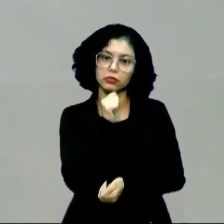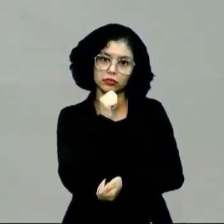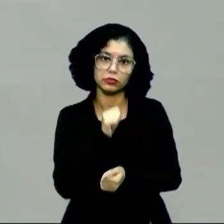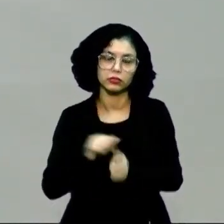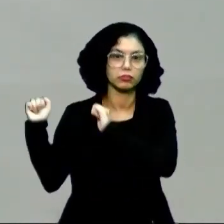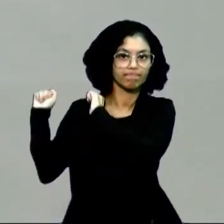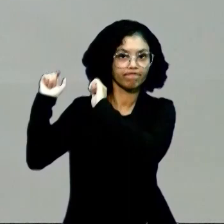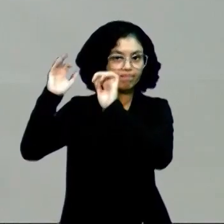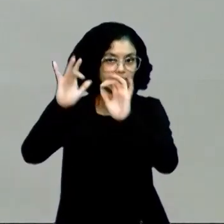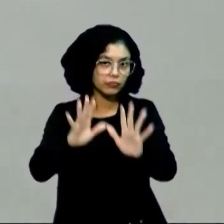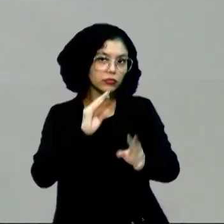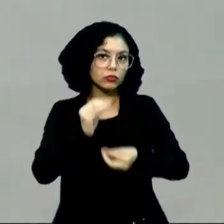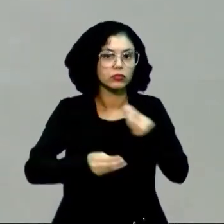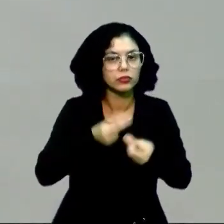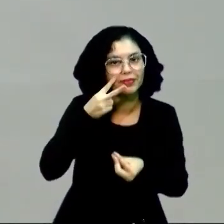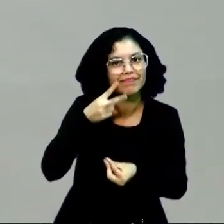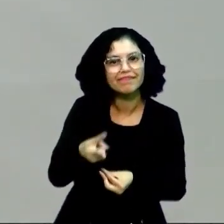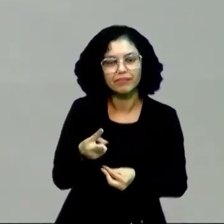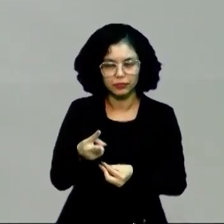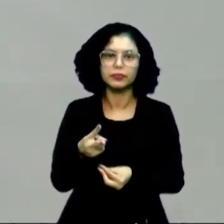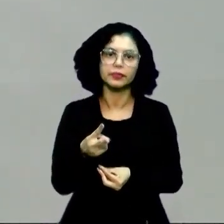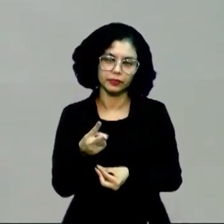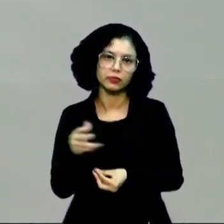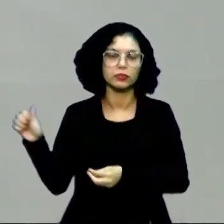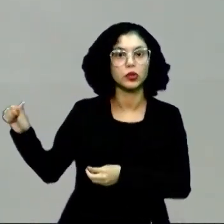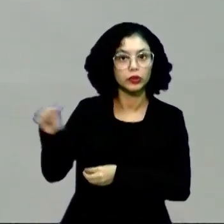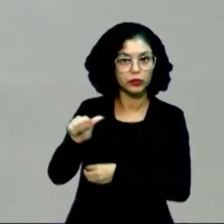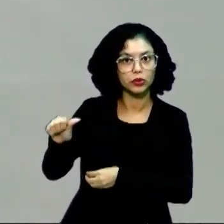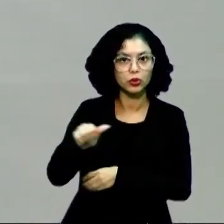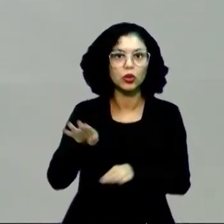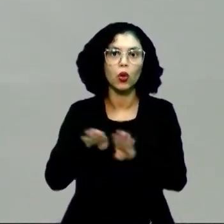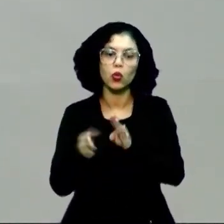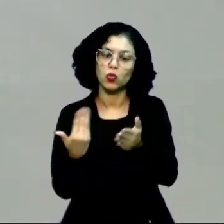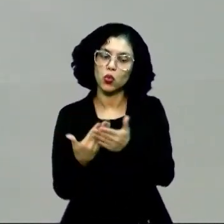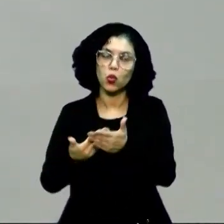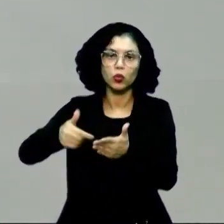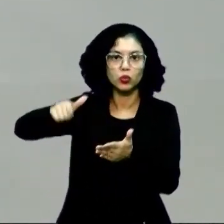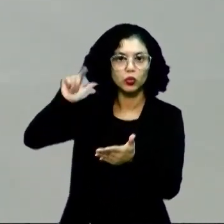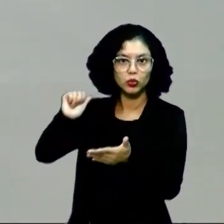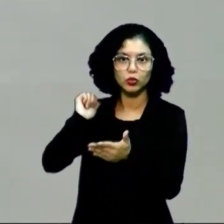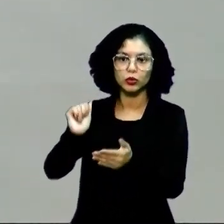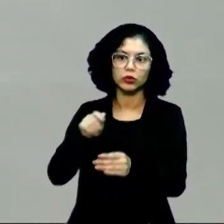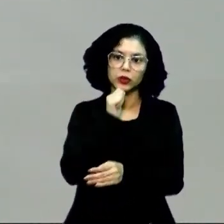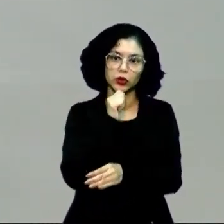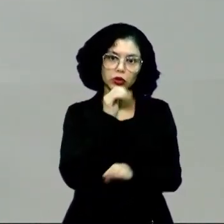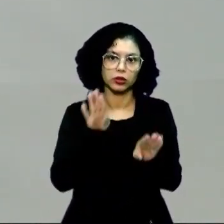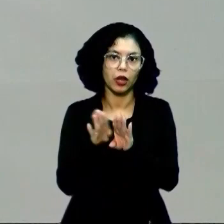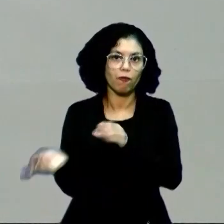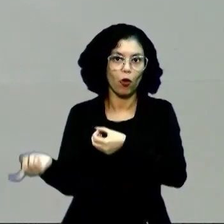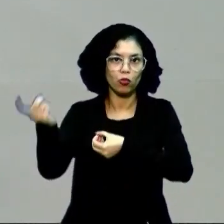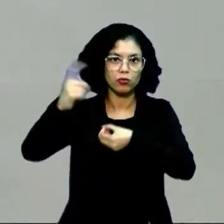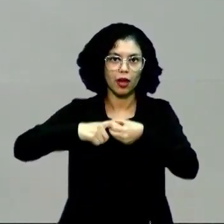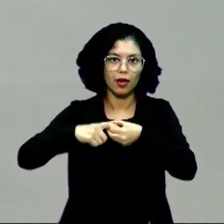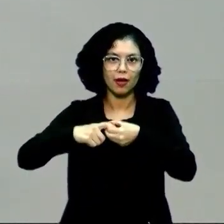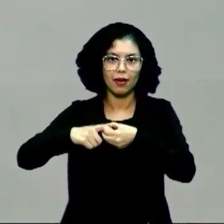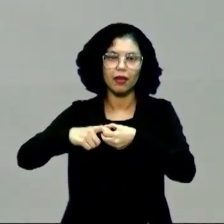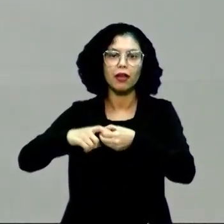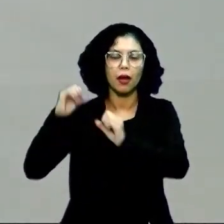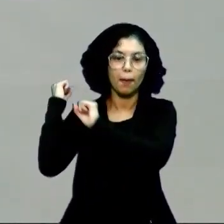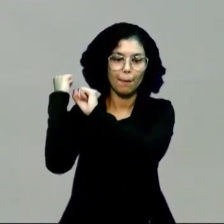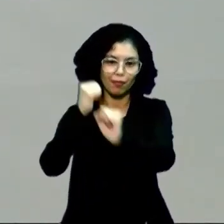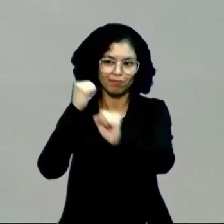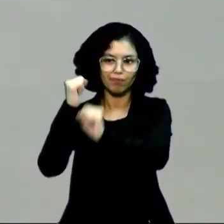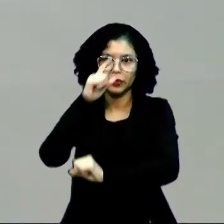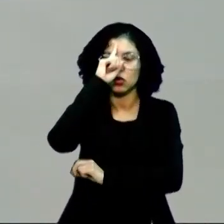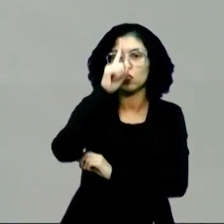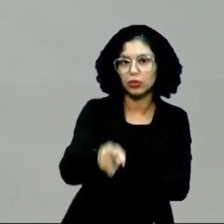ao Afeganistão, como a gente pode relembrar na aula anterior, a invasão foi justamente voltada para a caçada do líder